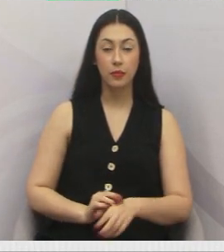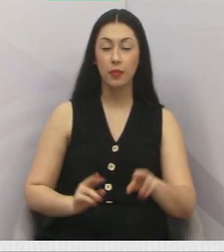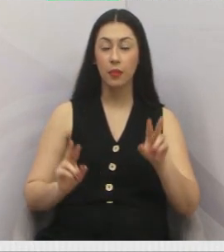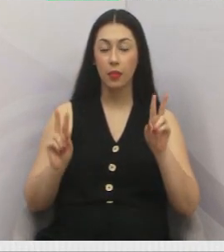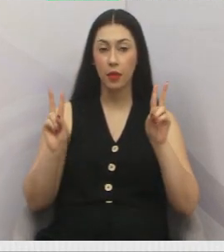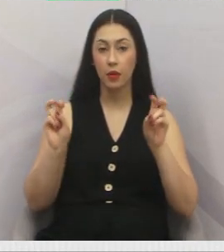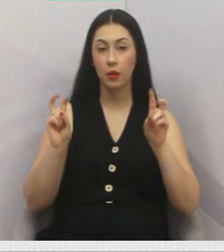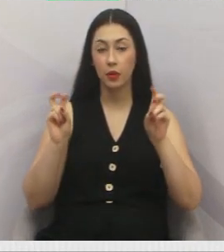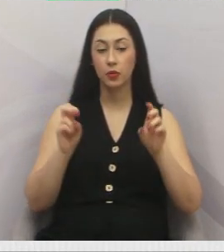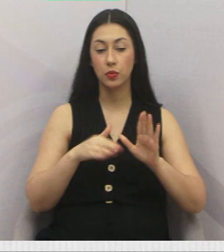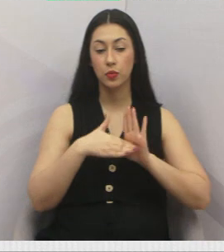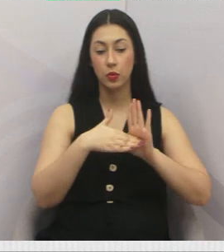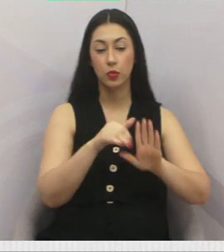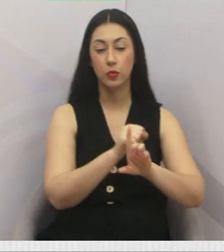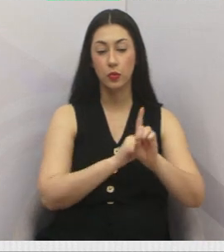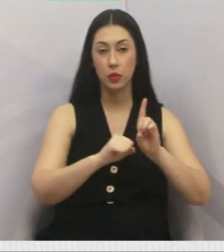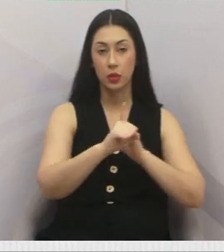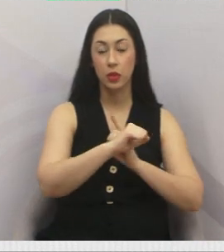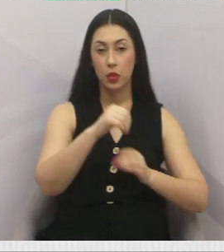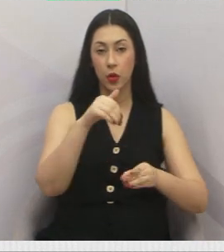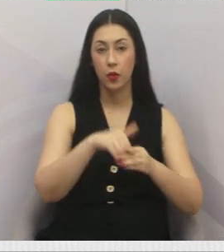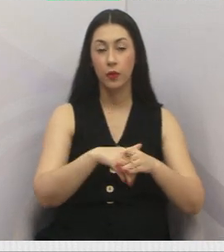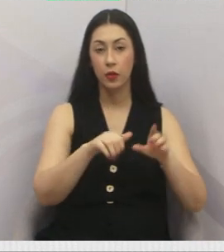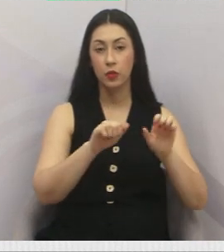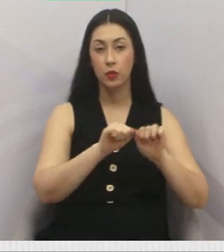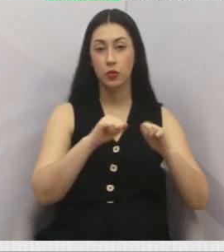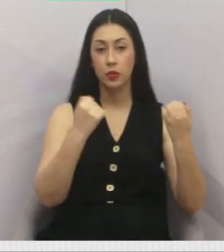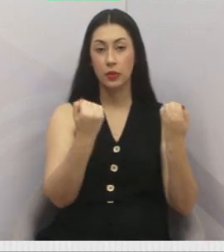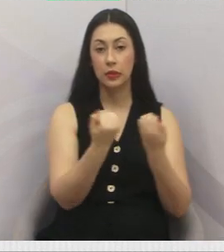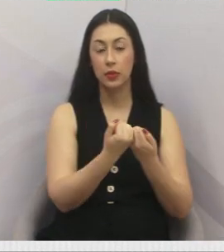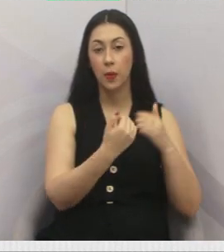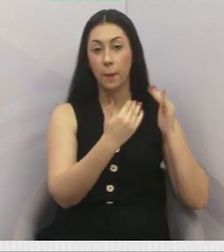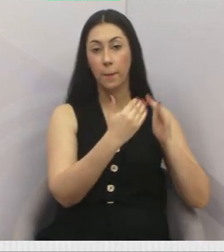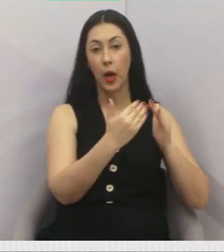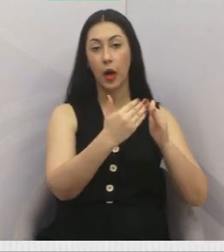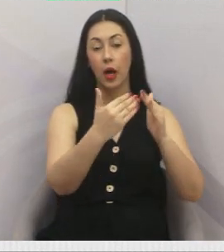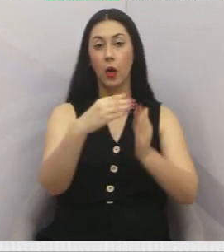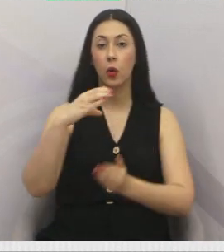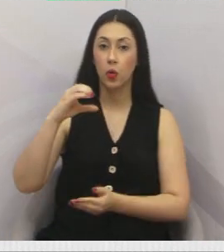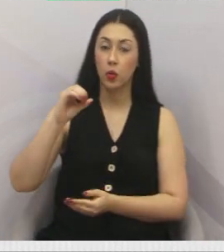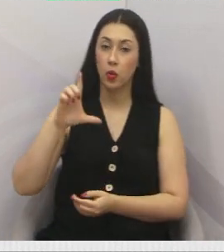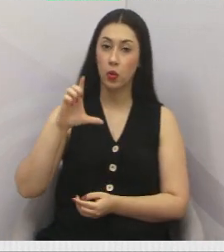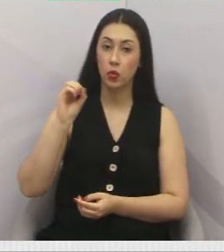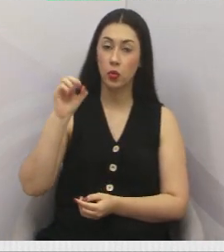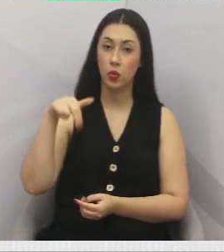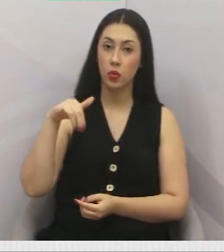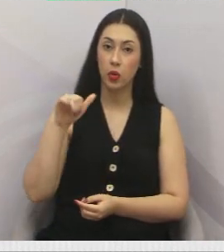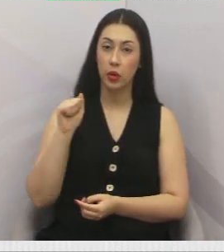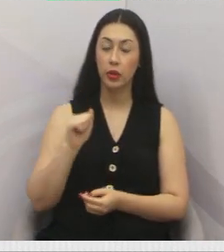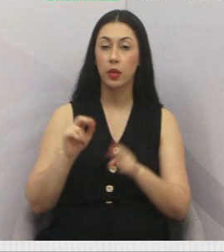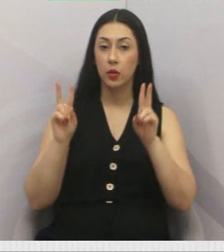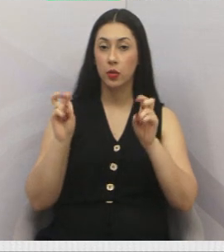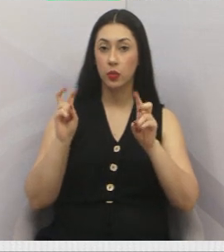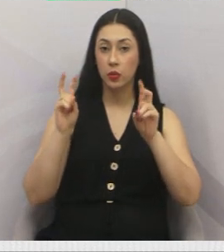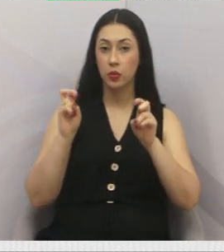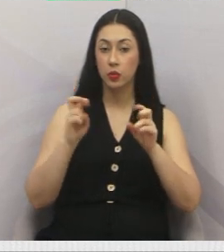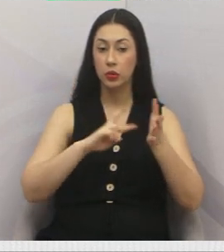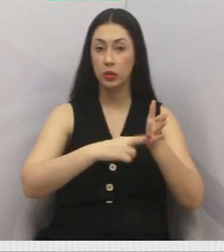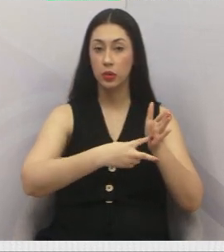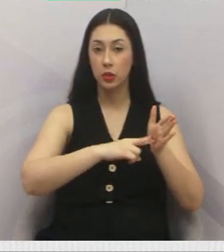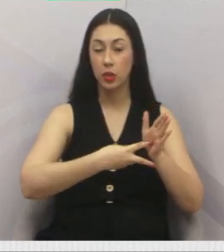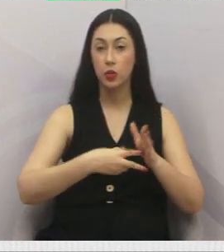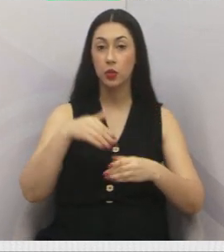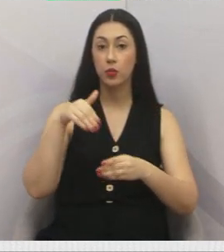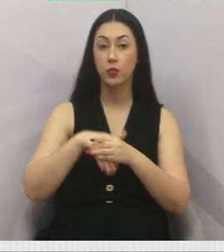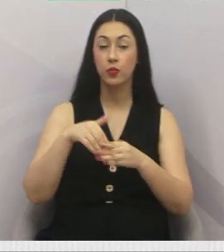Segmento movimentos populares, um voto para a Associação dos Moradores de Jardim Colônia. Segmento entidade classe sindical,